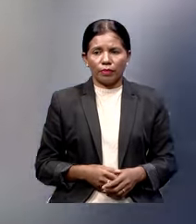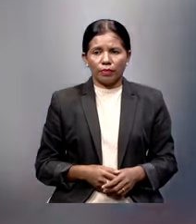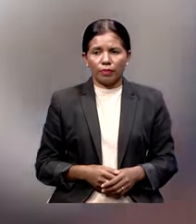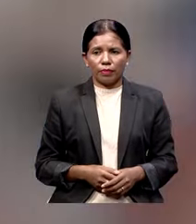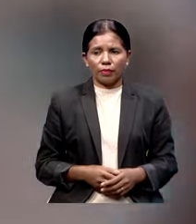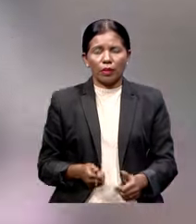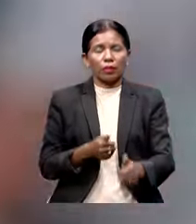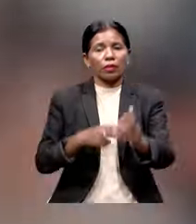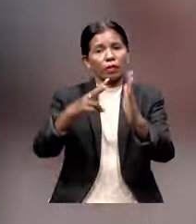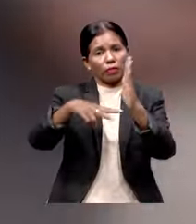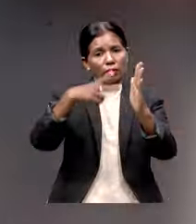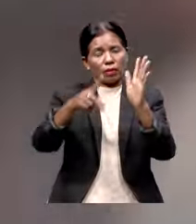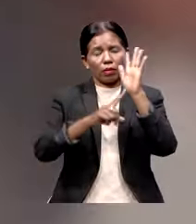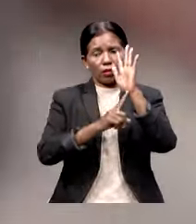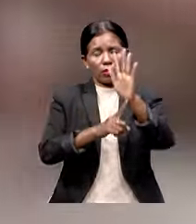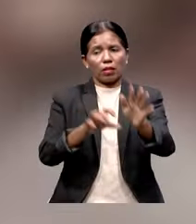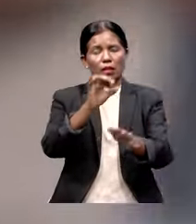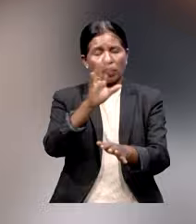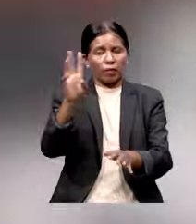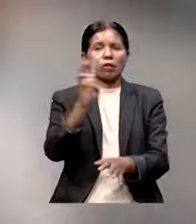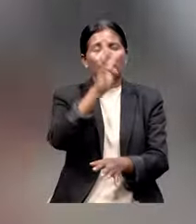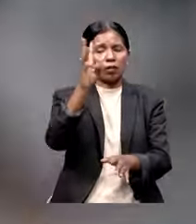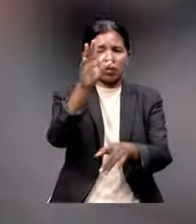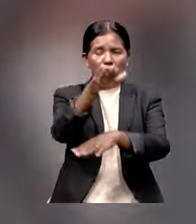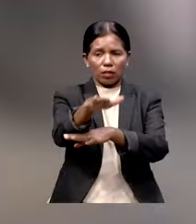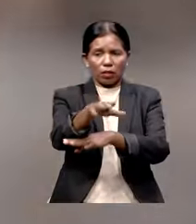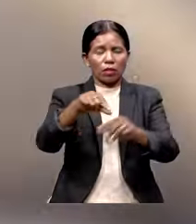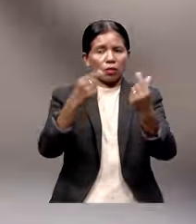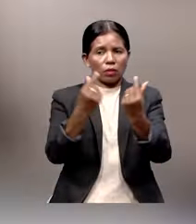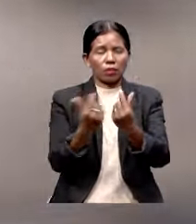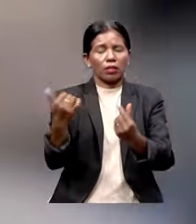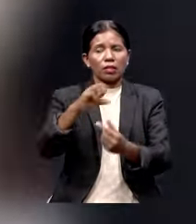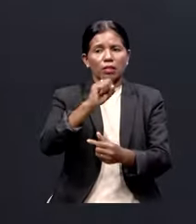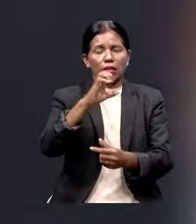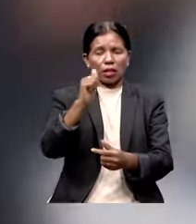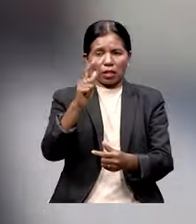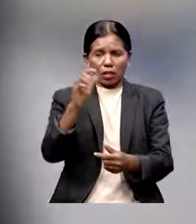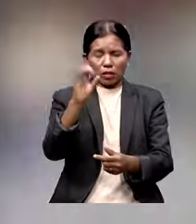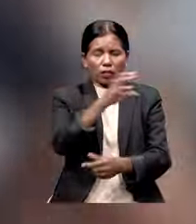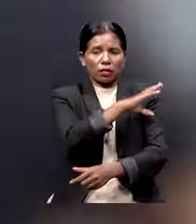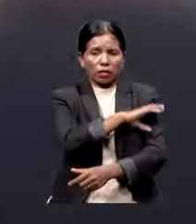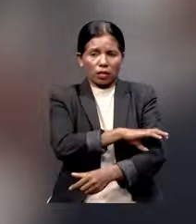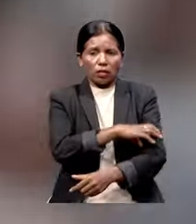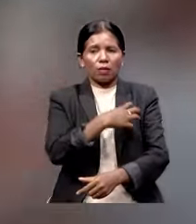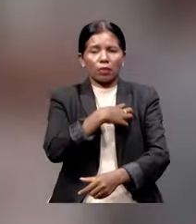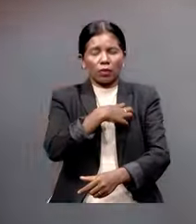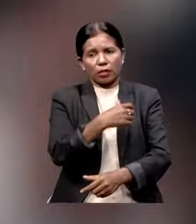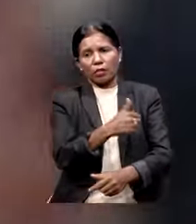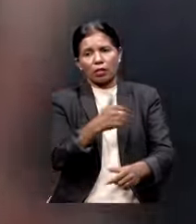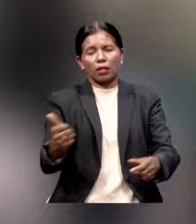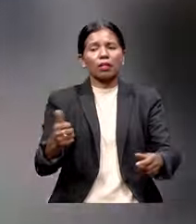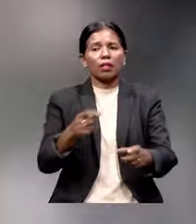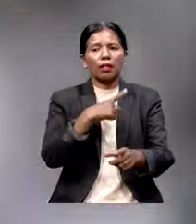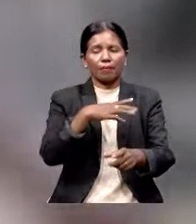Tir vídeo ne be viral ia media social ia quarta loro craic equipa si atou no autoridade segurança polícia balum alo